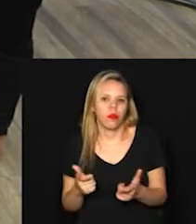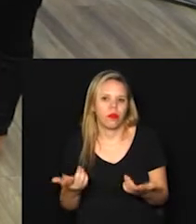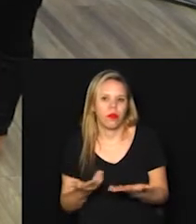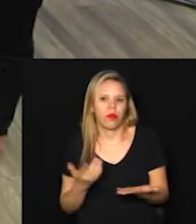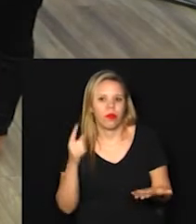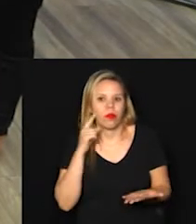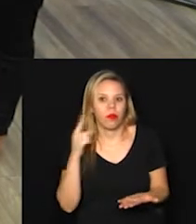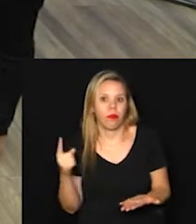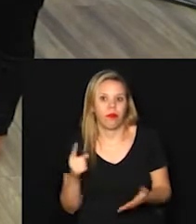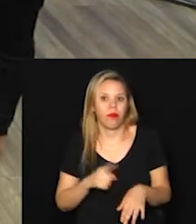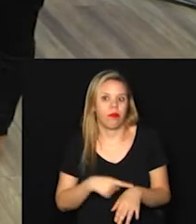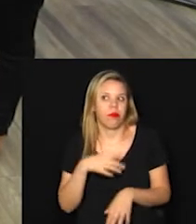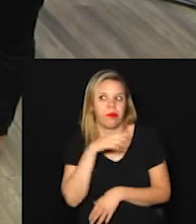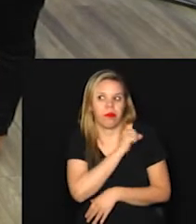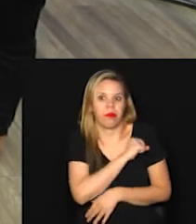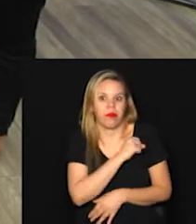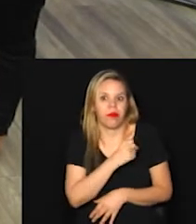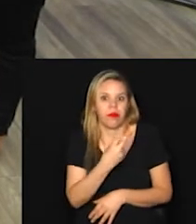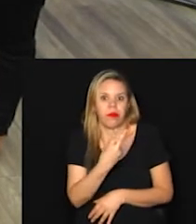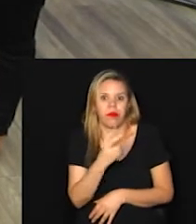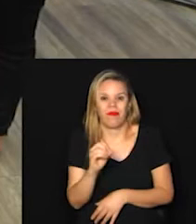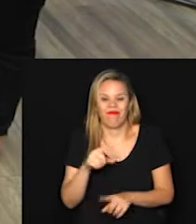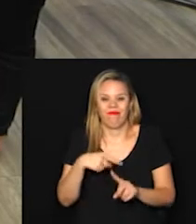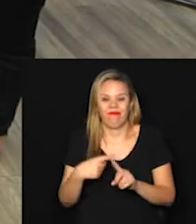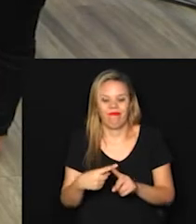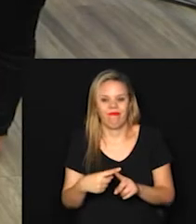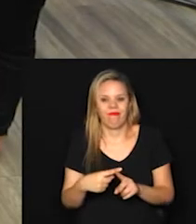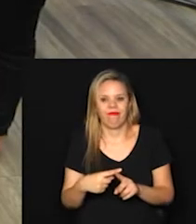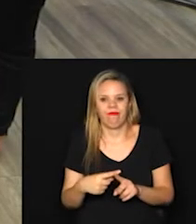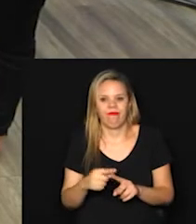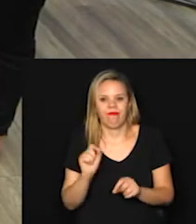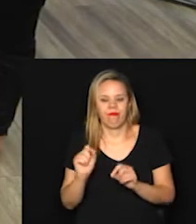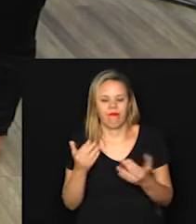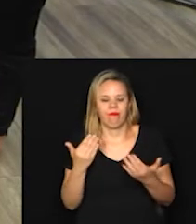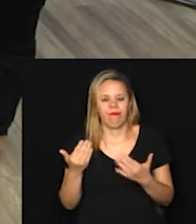neste instante, 20 a mais que